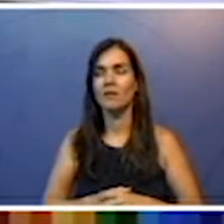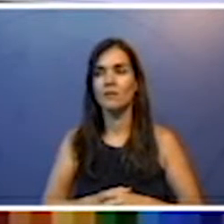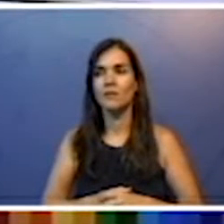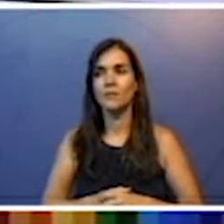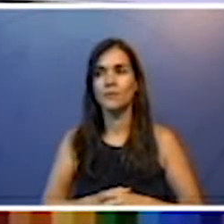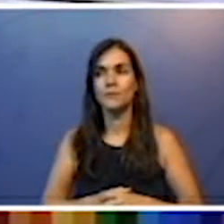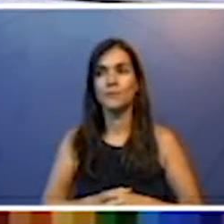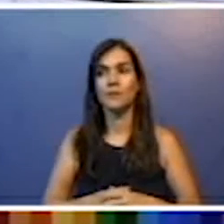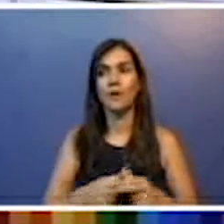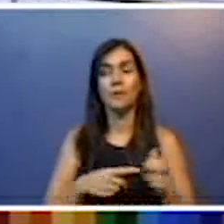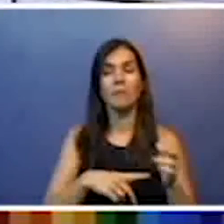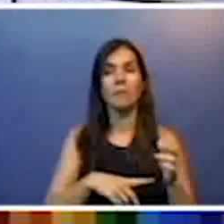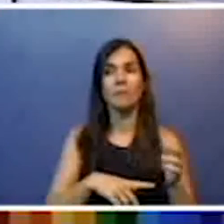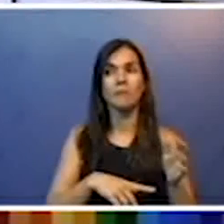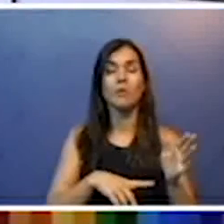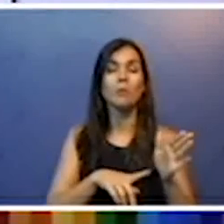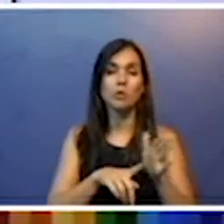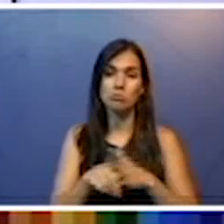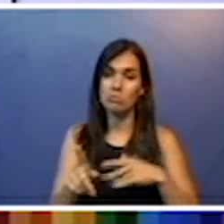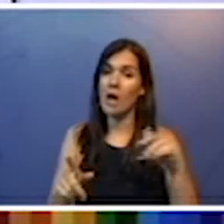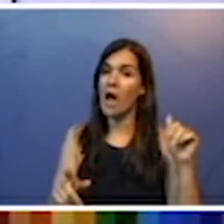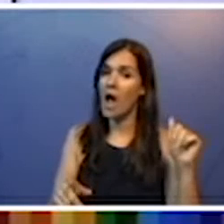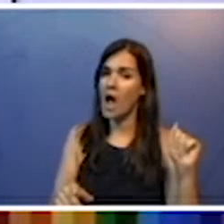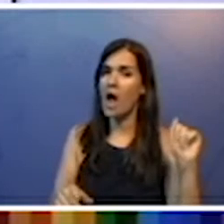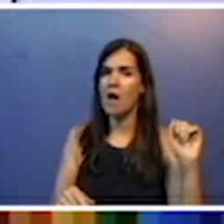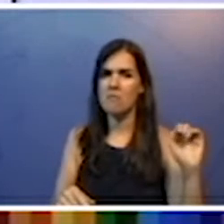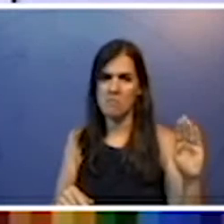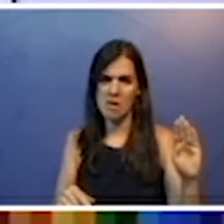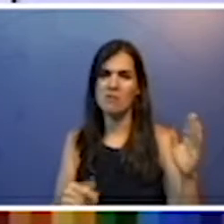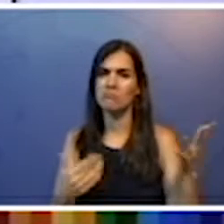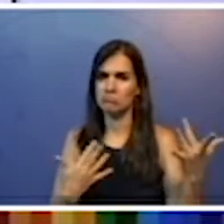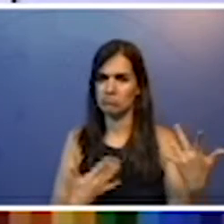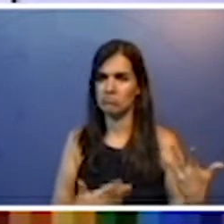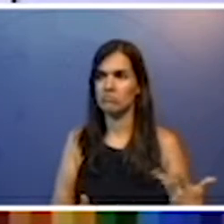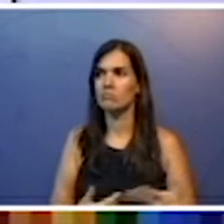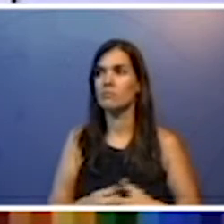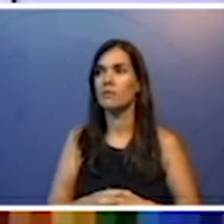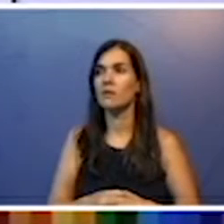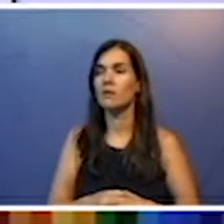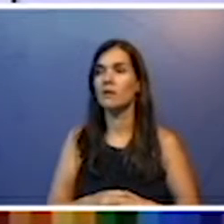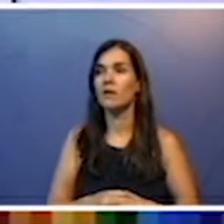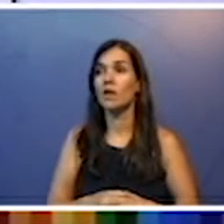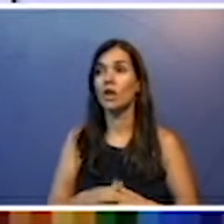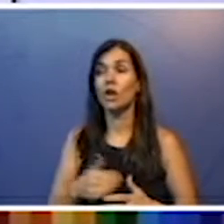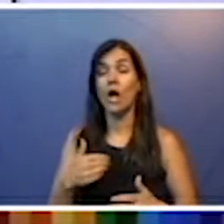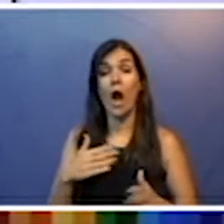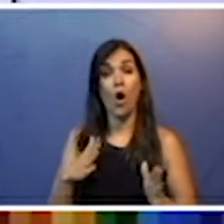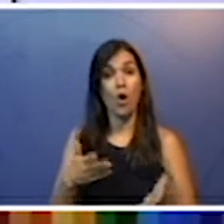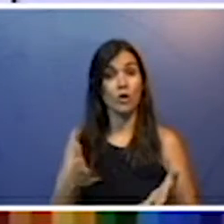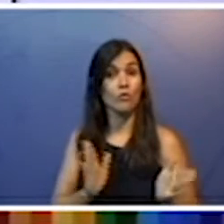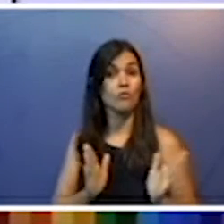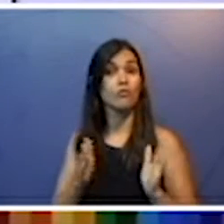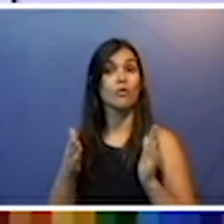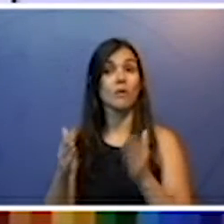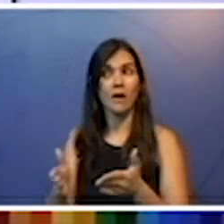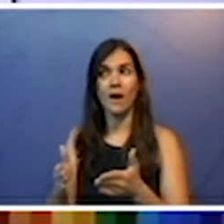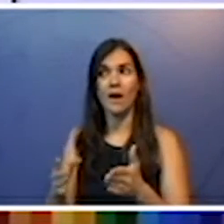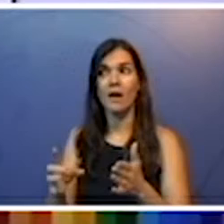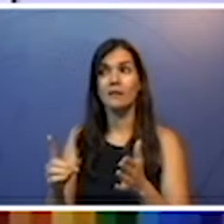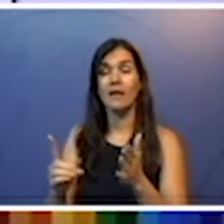uma perguntinha, né? Nós vamos trabalhar especificamente aqui com a página 113, com o